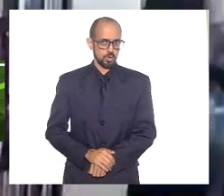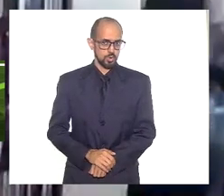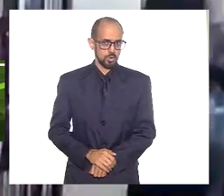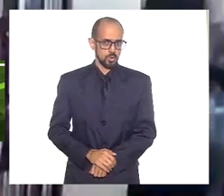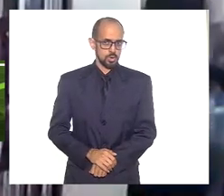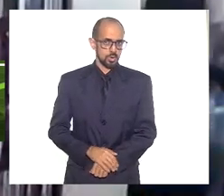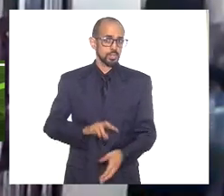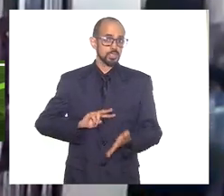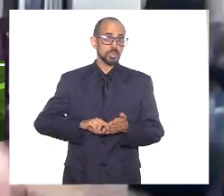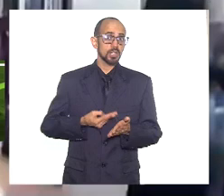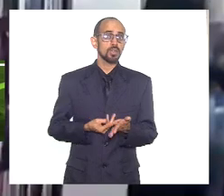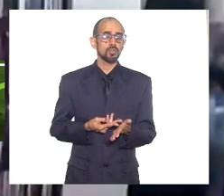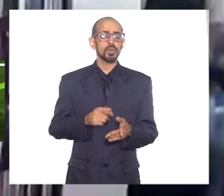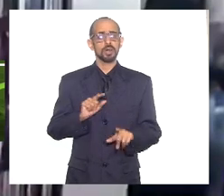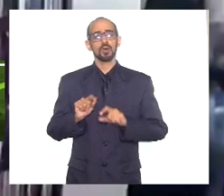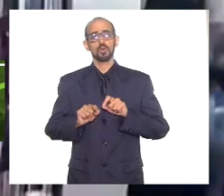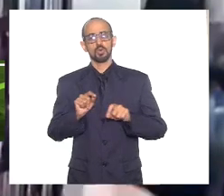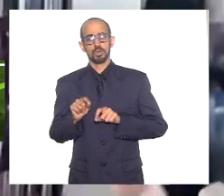significa